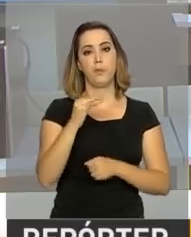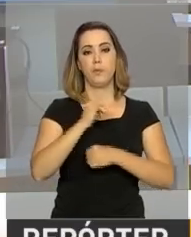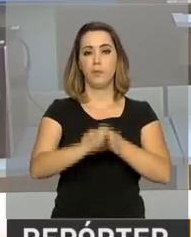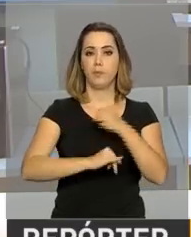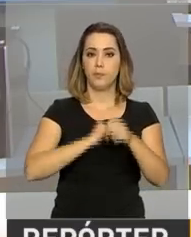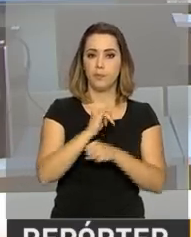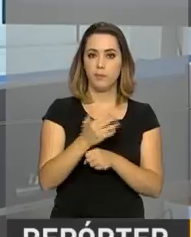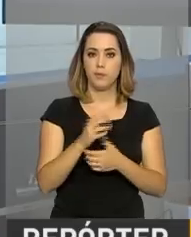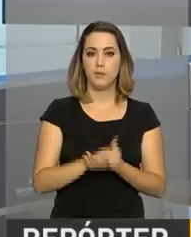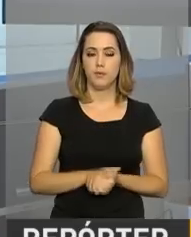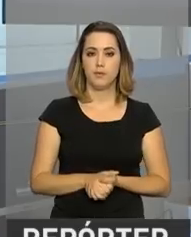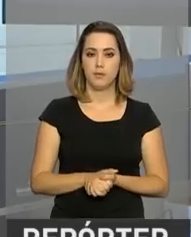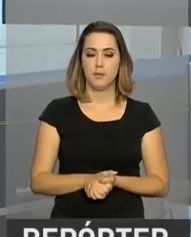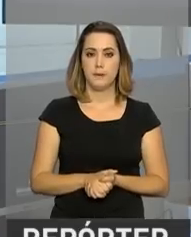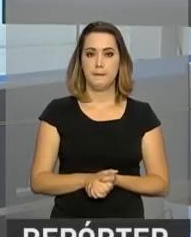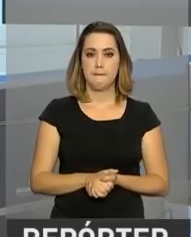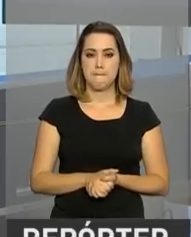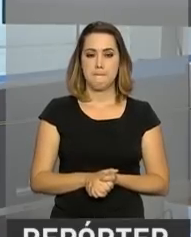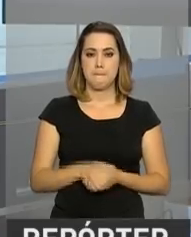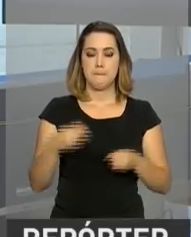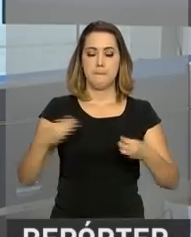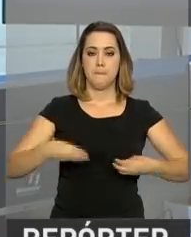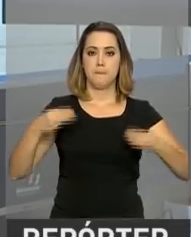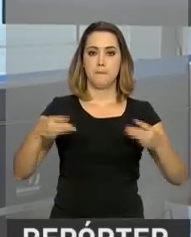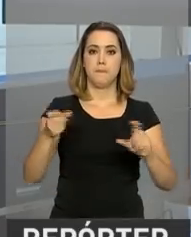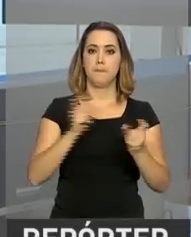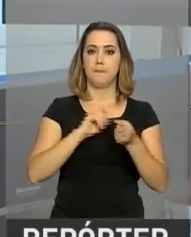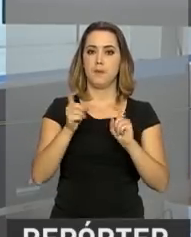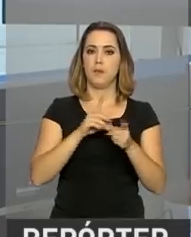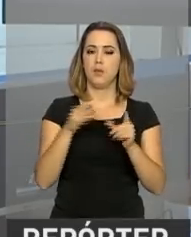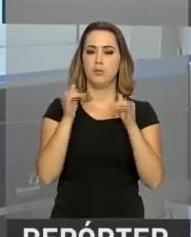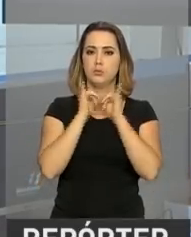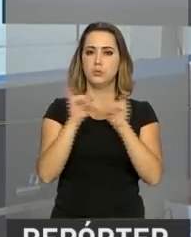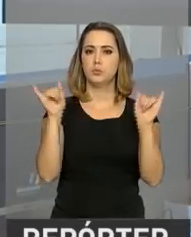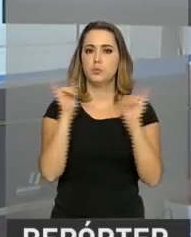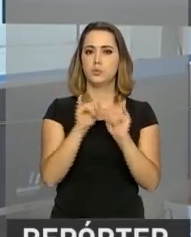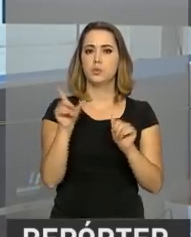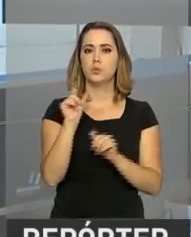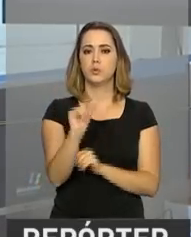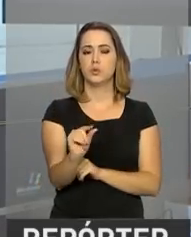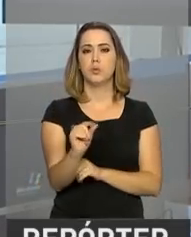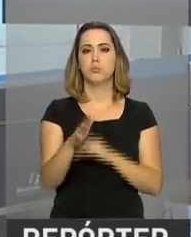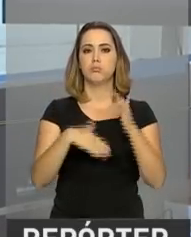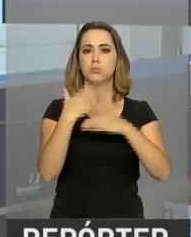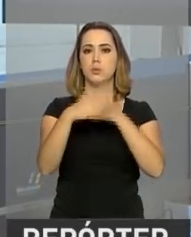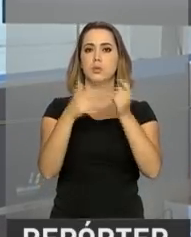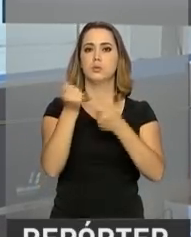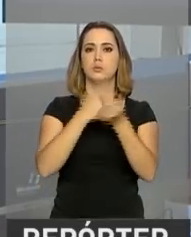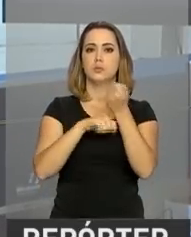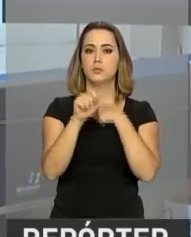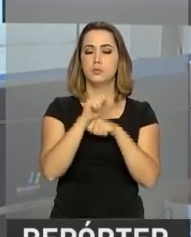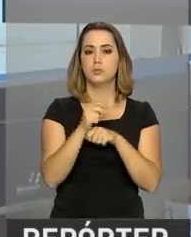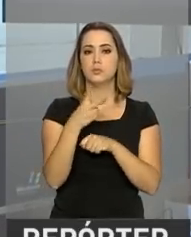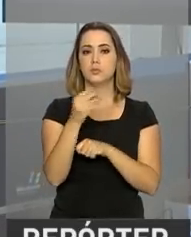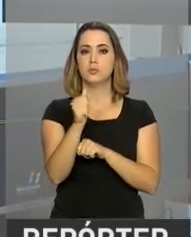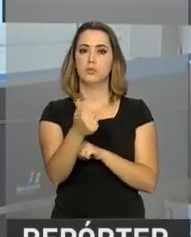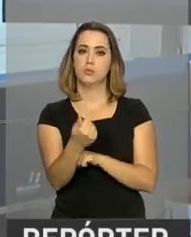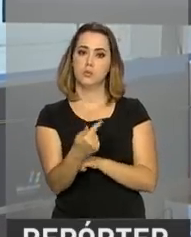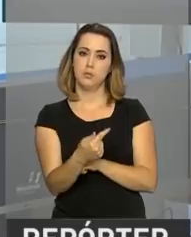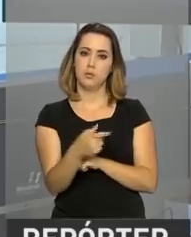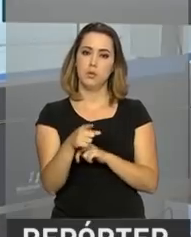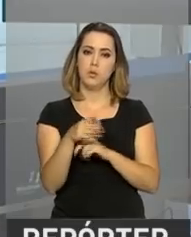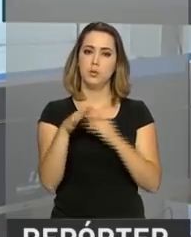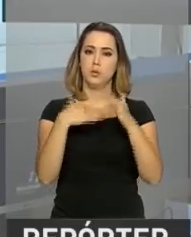do Trabalho. O Ministério da Fazenda divulgou agora há pouco a previsão de crescimento da economia. Para